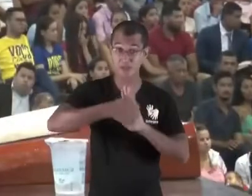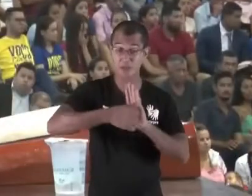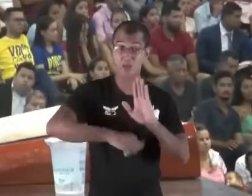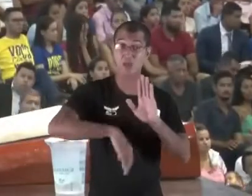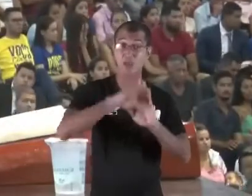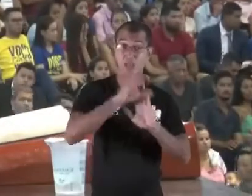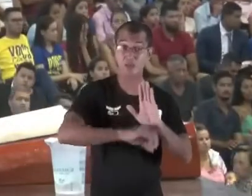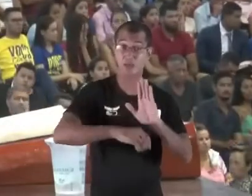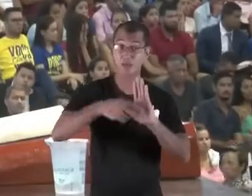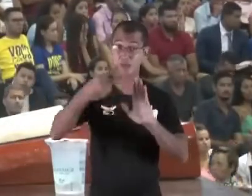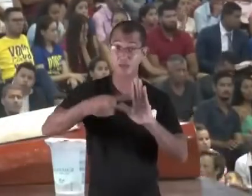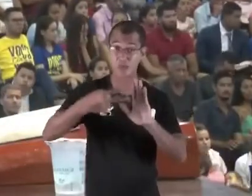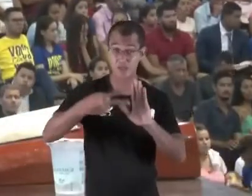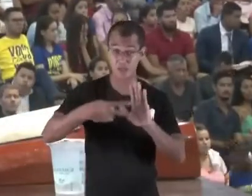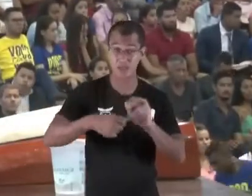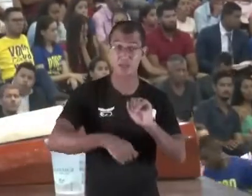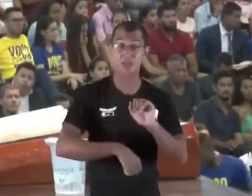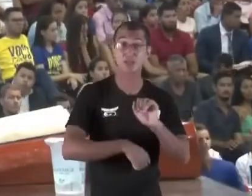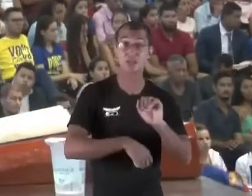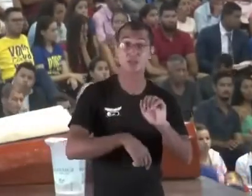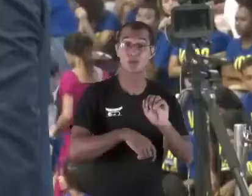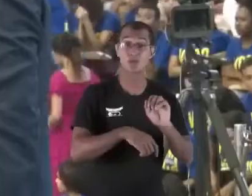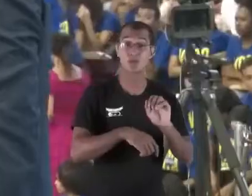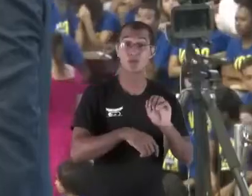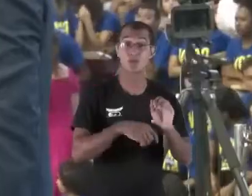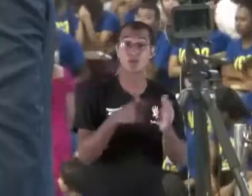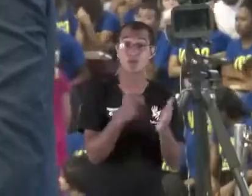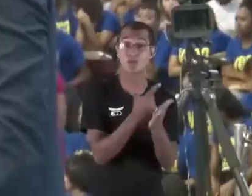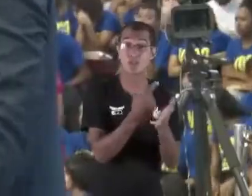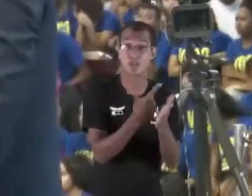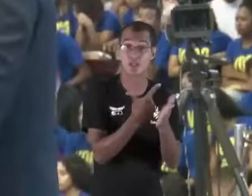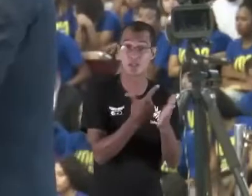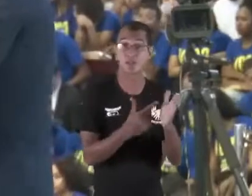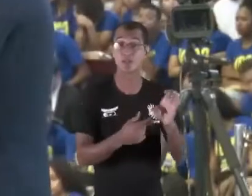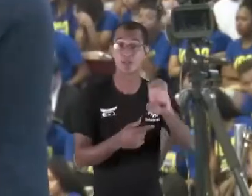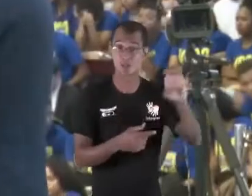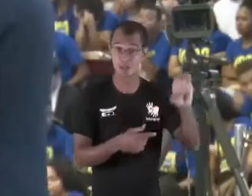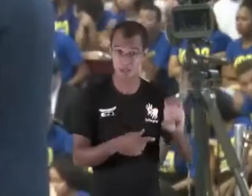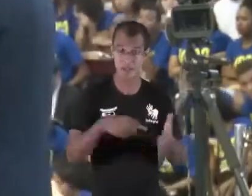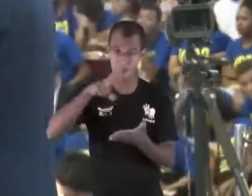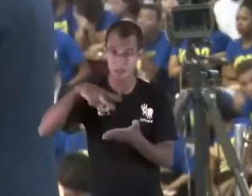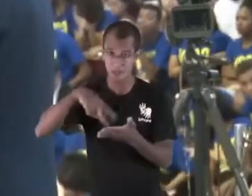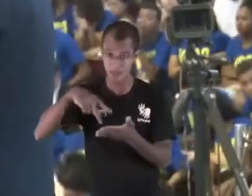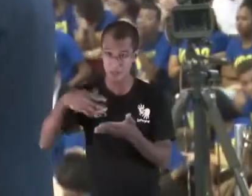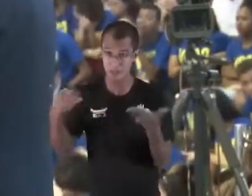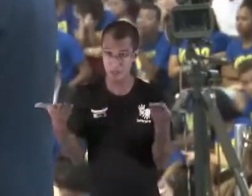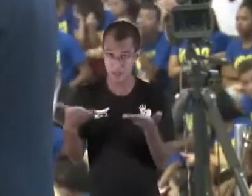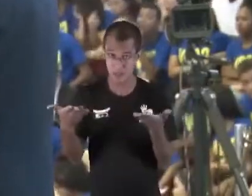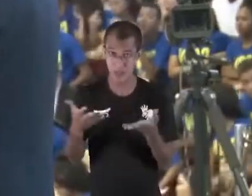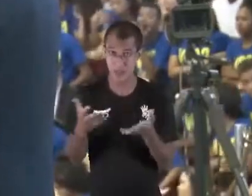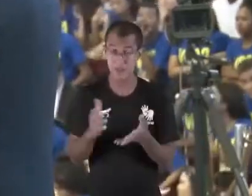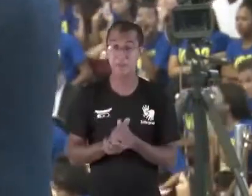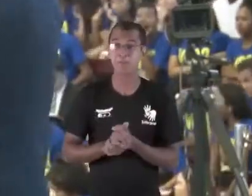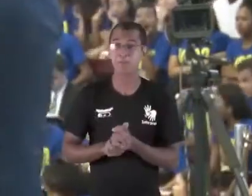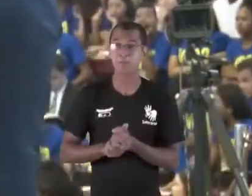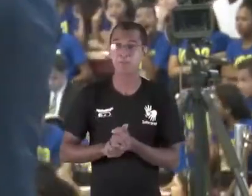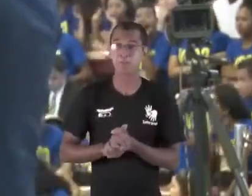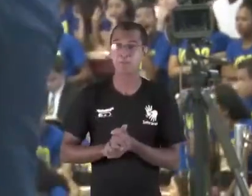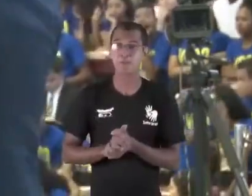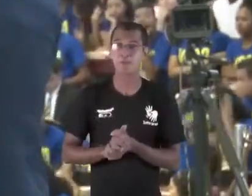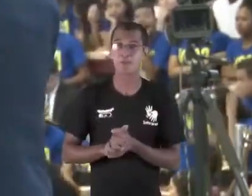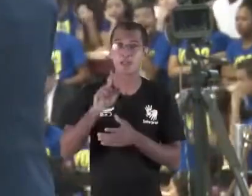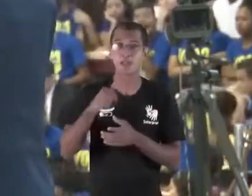capítulo 2 do livro que nós acabamos de fazer menção